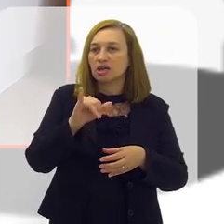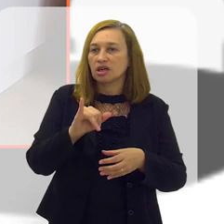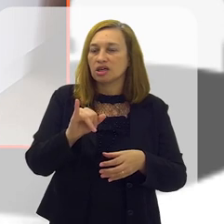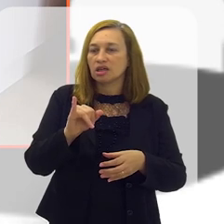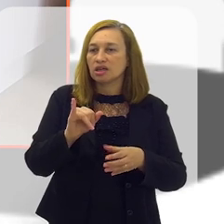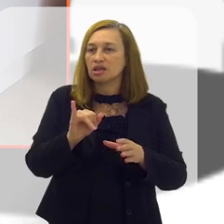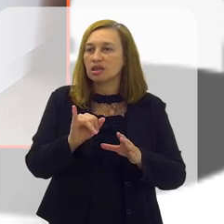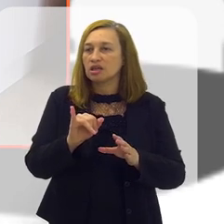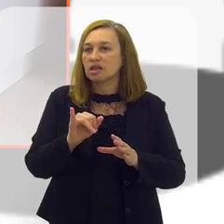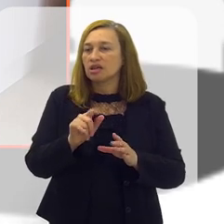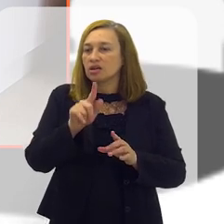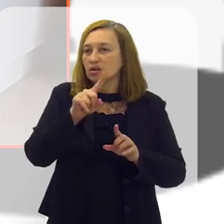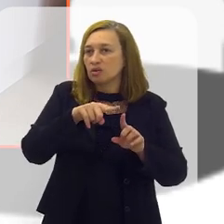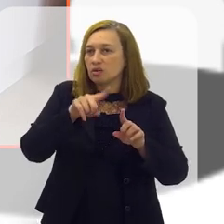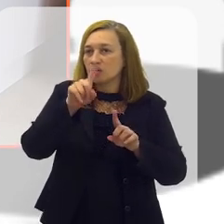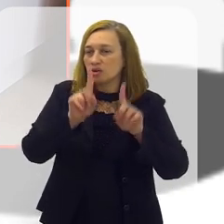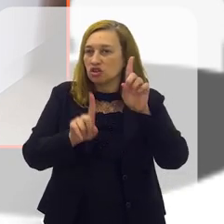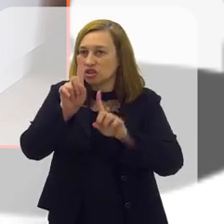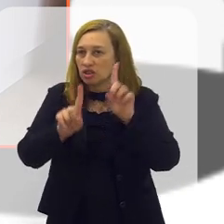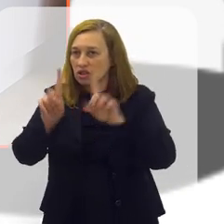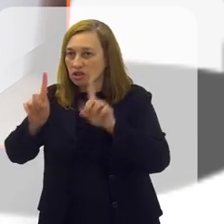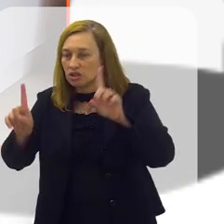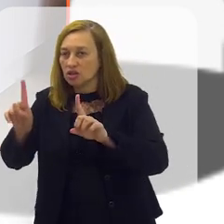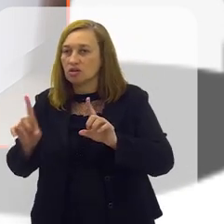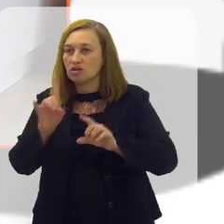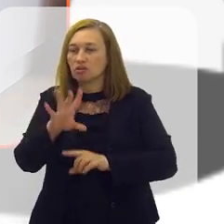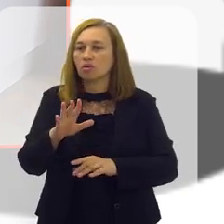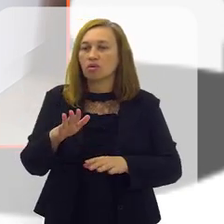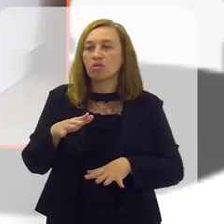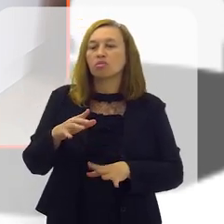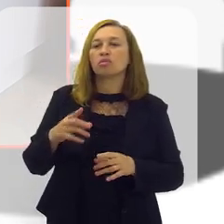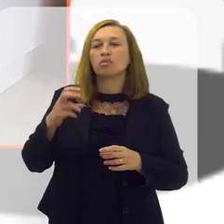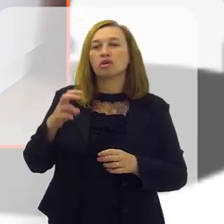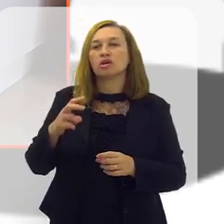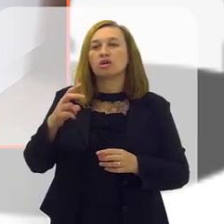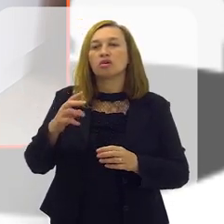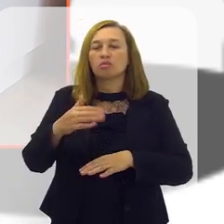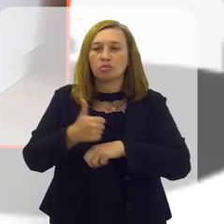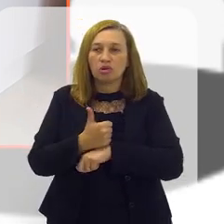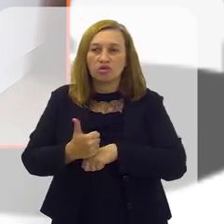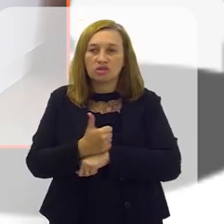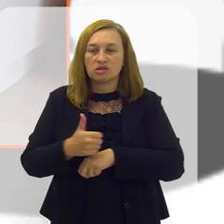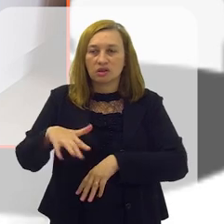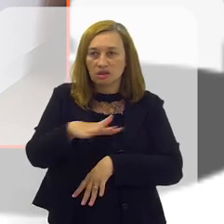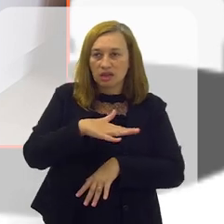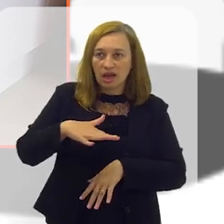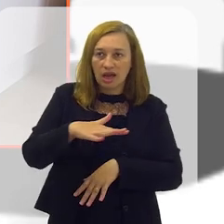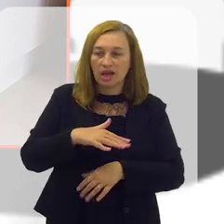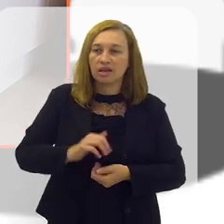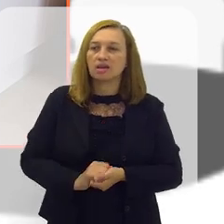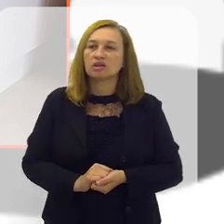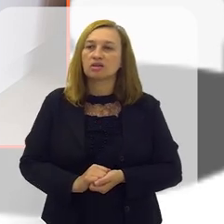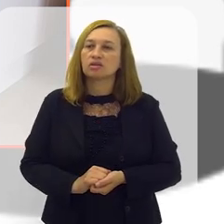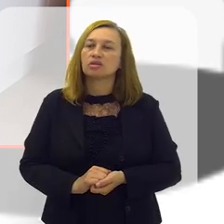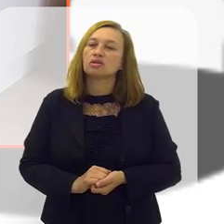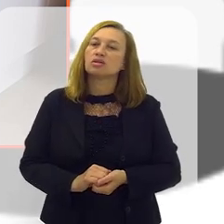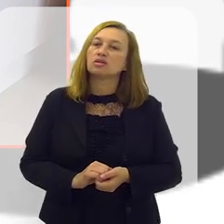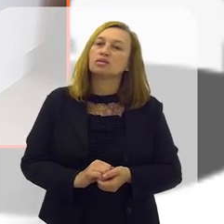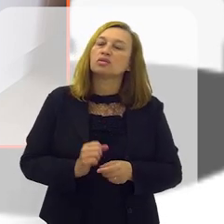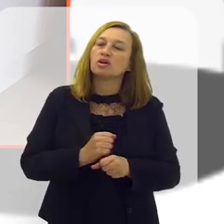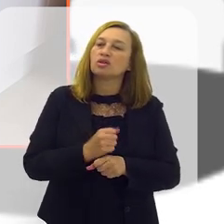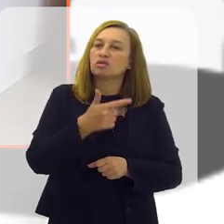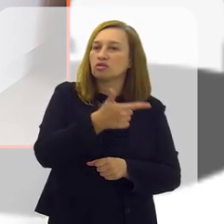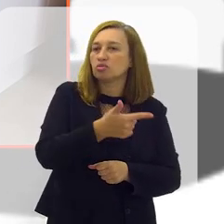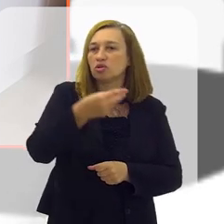tá? Uma informação peculiar que eu estou trazendo como especialista na área de compulsões. Nosso LENAD